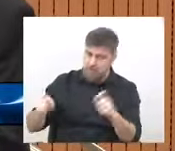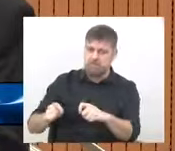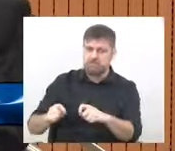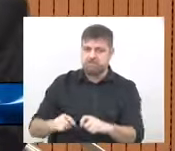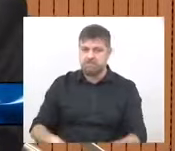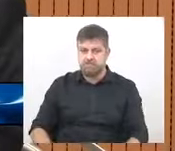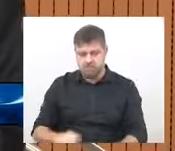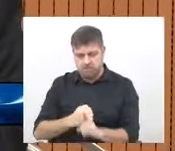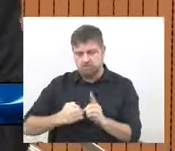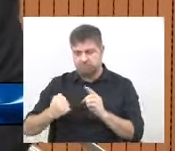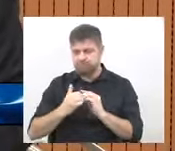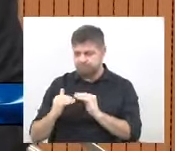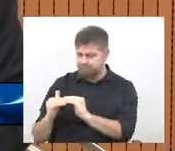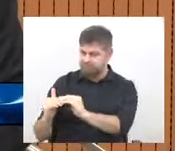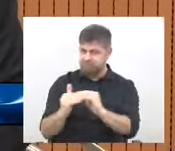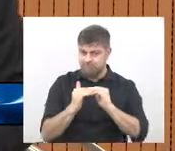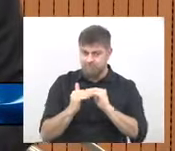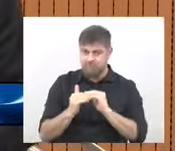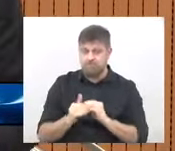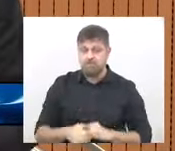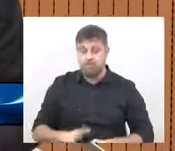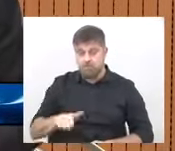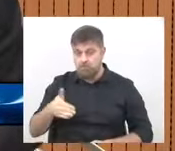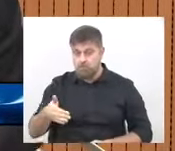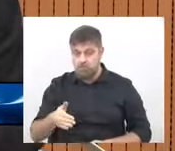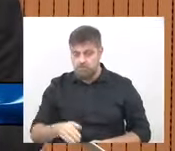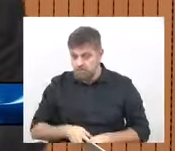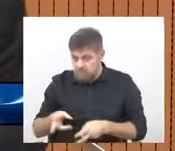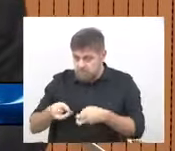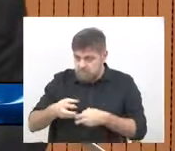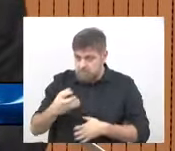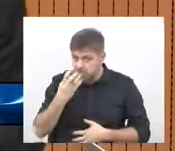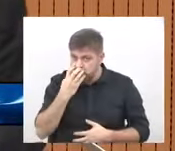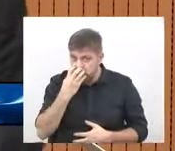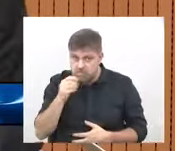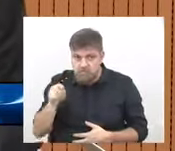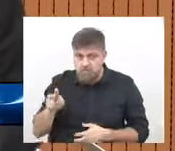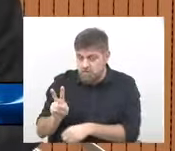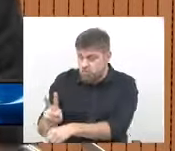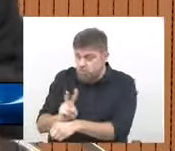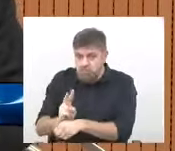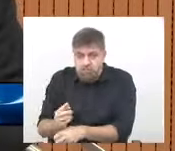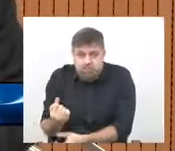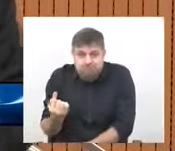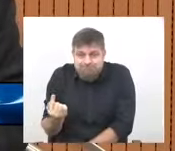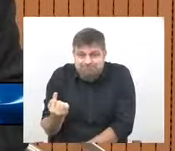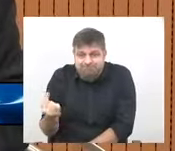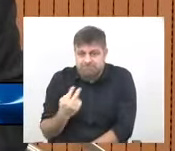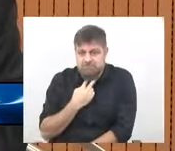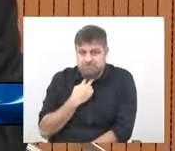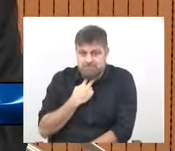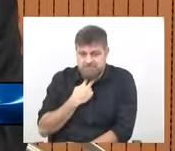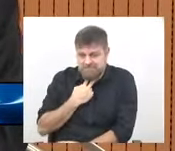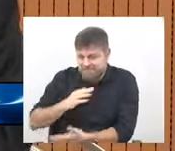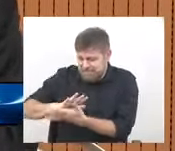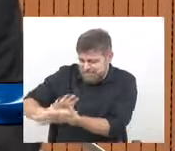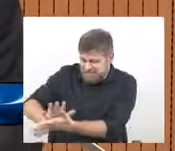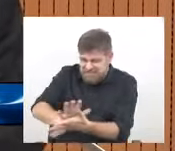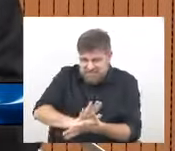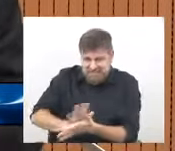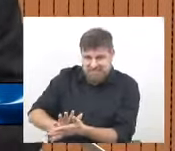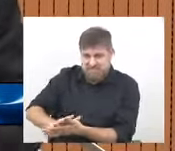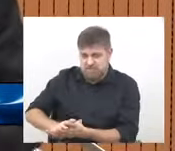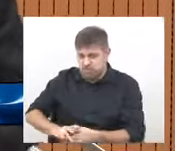equilíbrio social, porque quando você percebe que um animal que não tem condições de se defender, acontece uma atrocidade como essa e toda